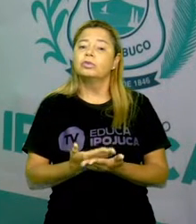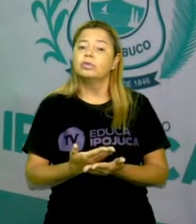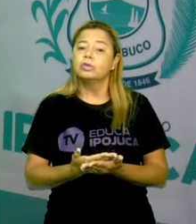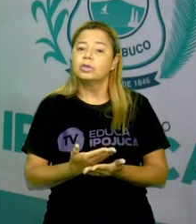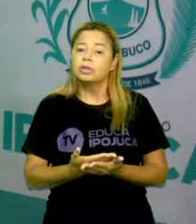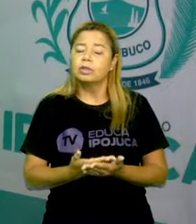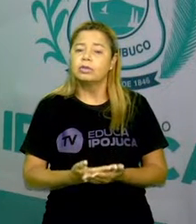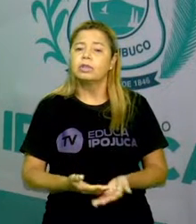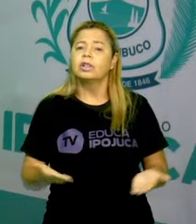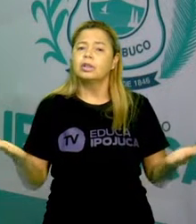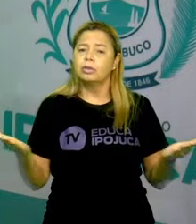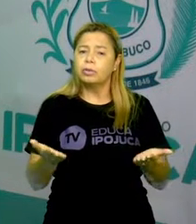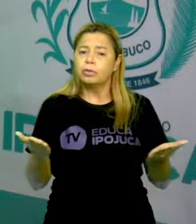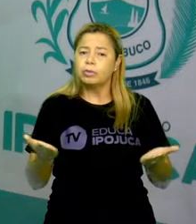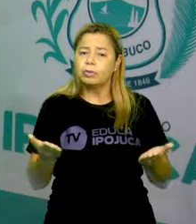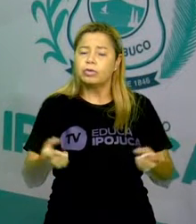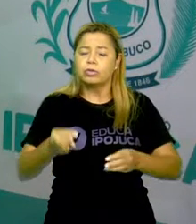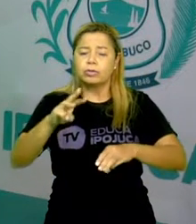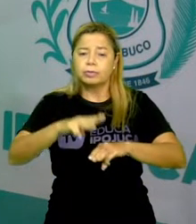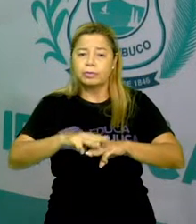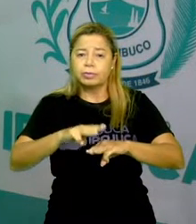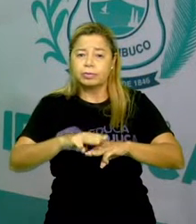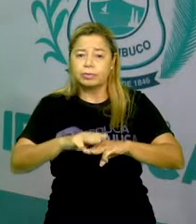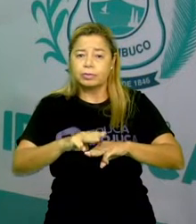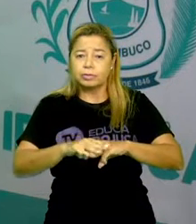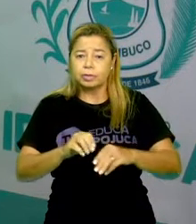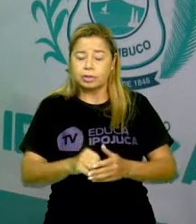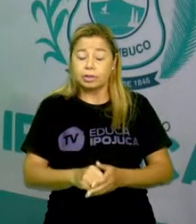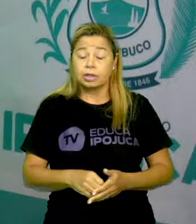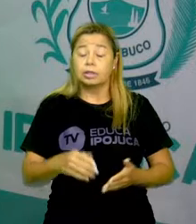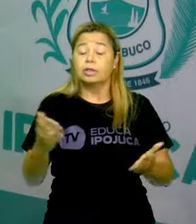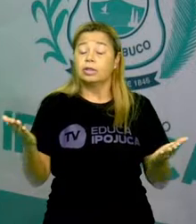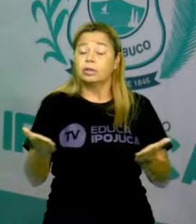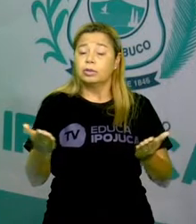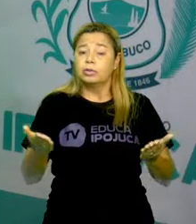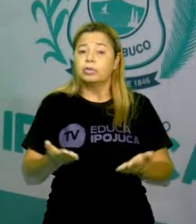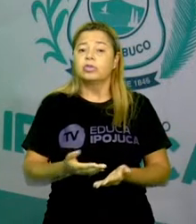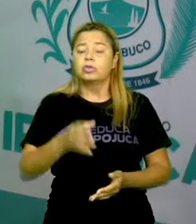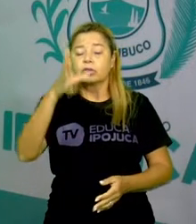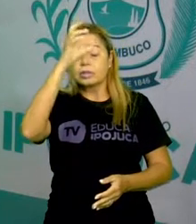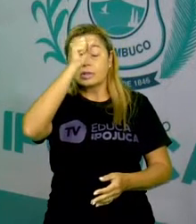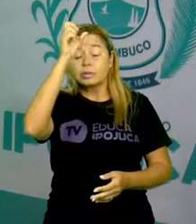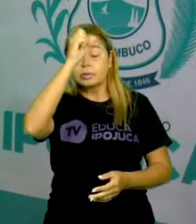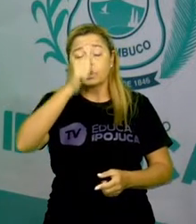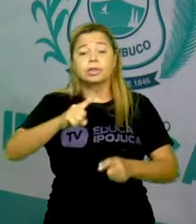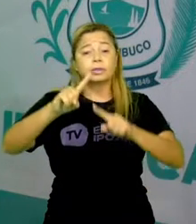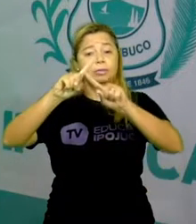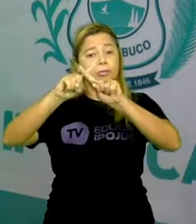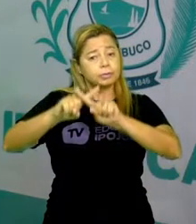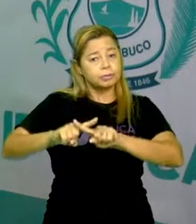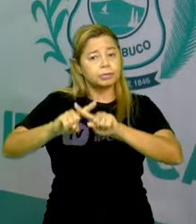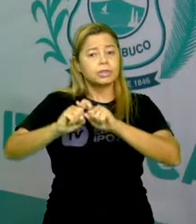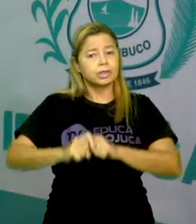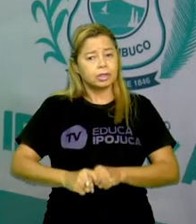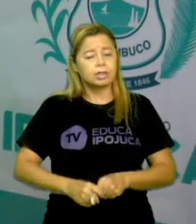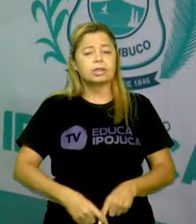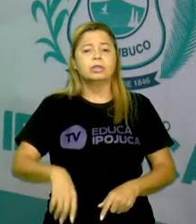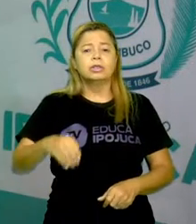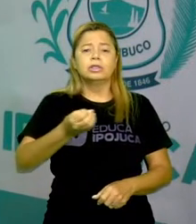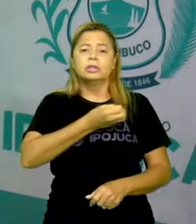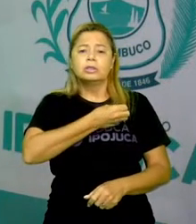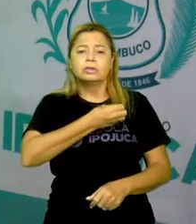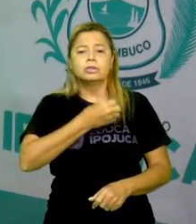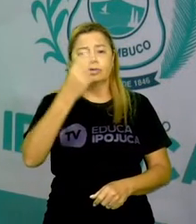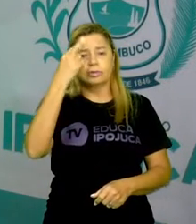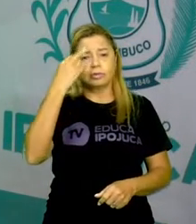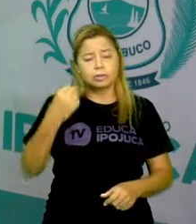gente falar um pouco mais sobre matemática. E na aula de hoje nós vamos falar sobre a multiplicação entre números